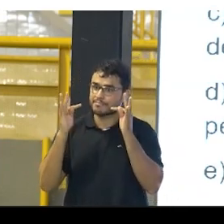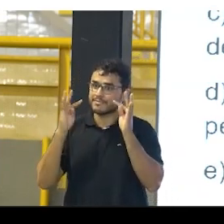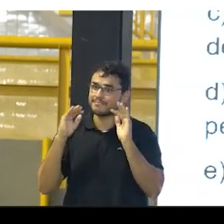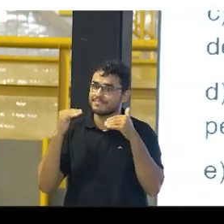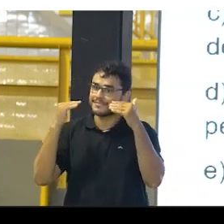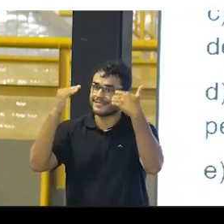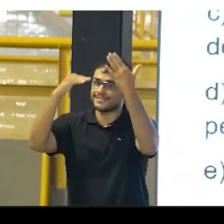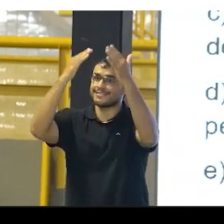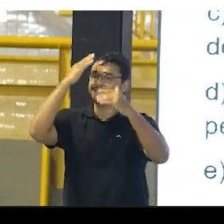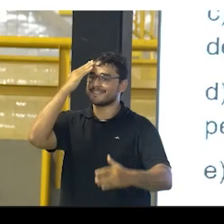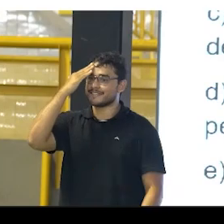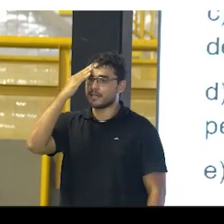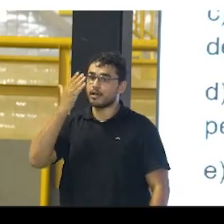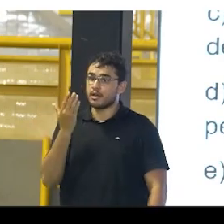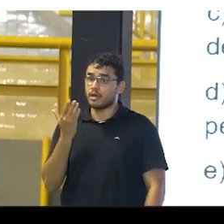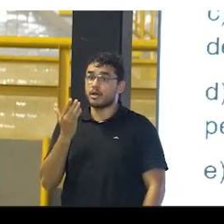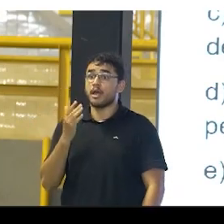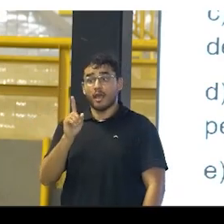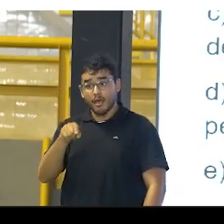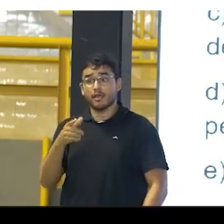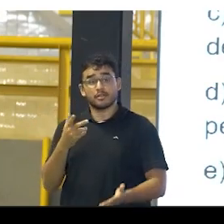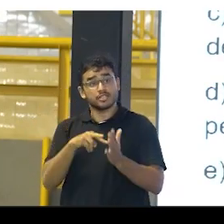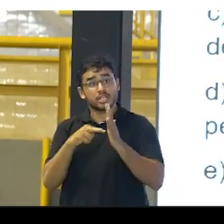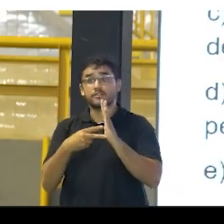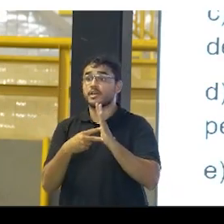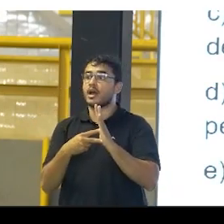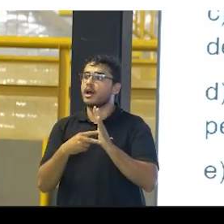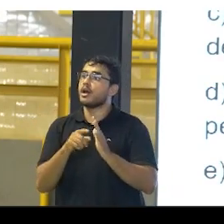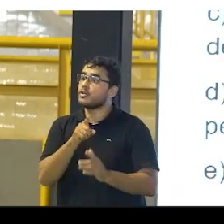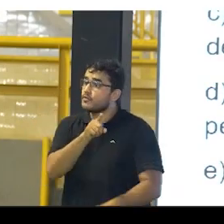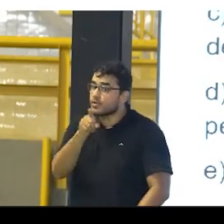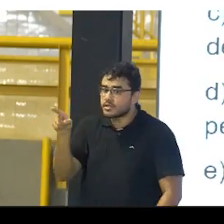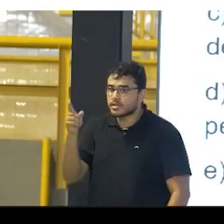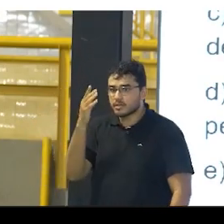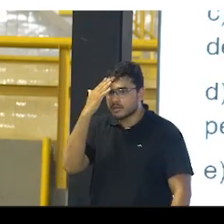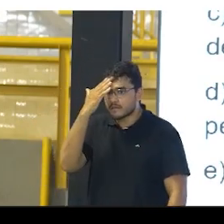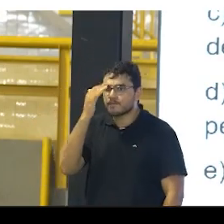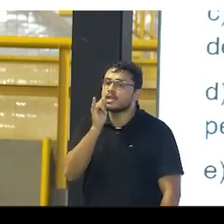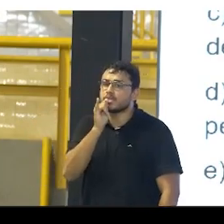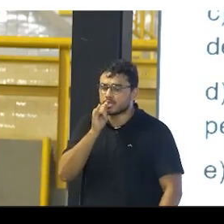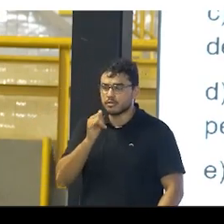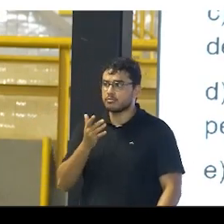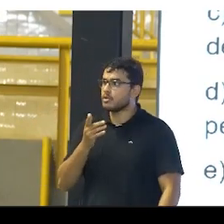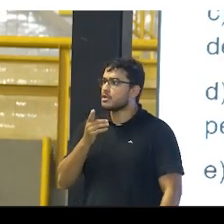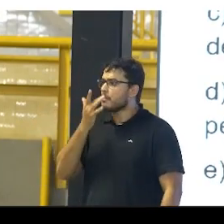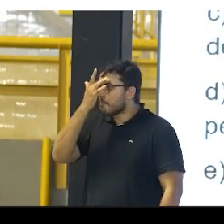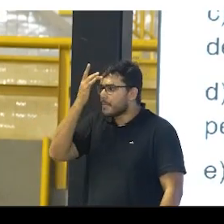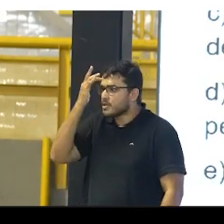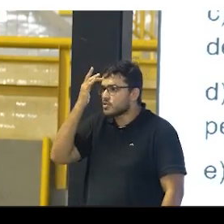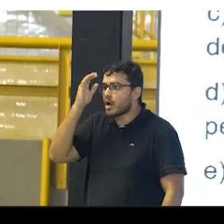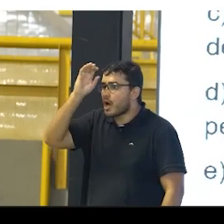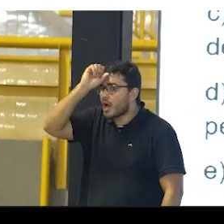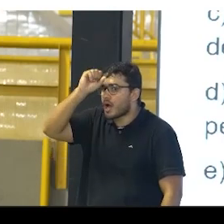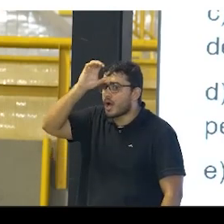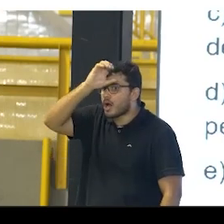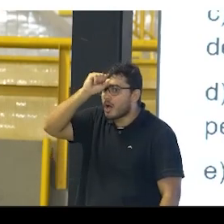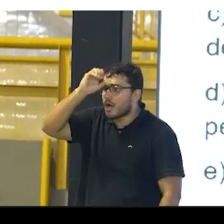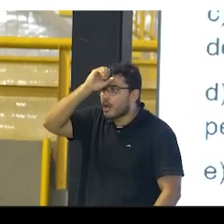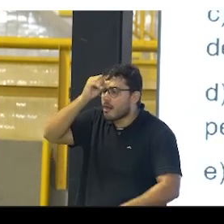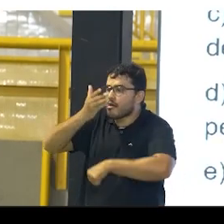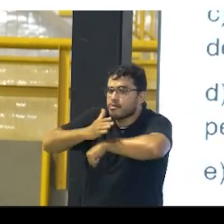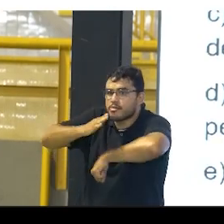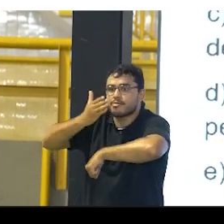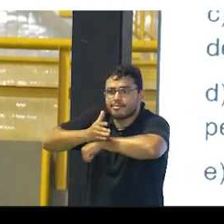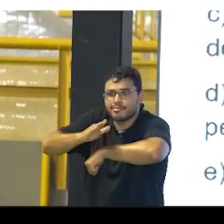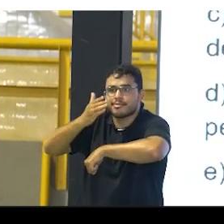Mas a gente começa a diversificar a forma de falar a língua portuguesa, que é a próxima aula que vocês vão